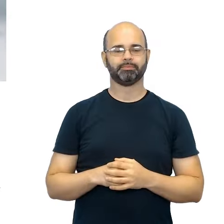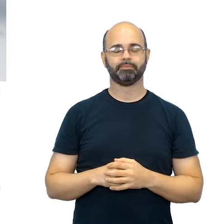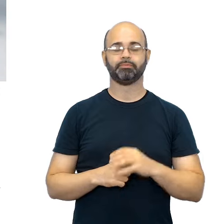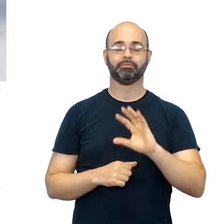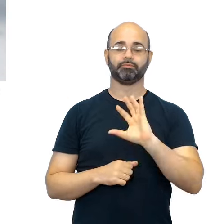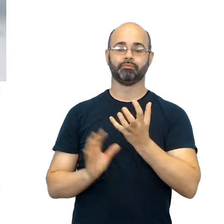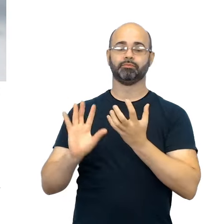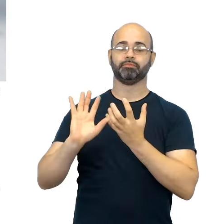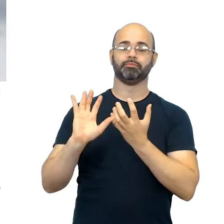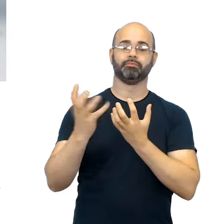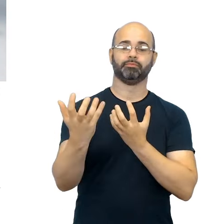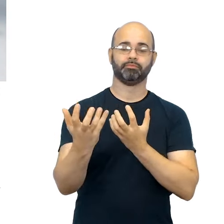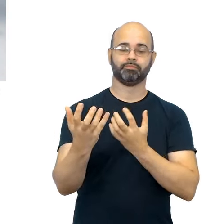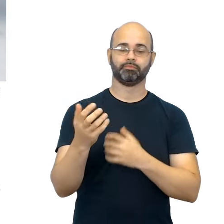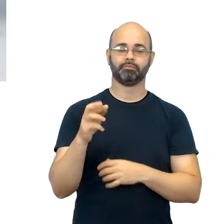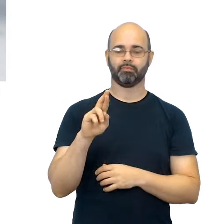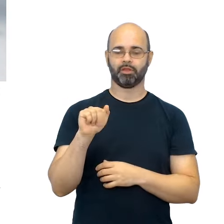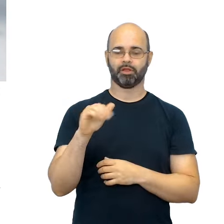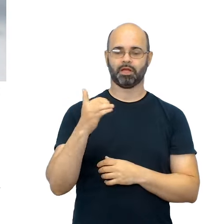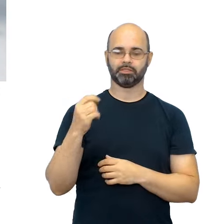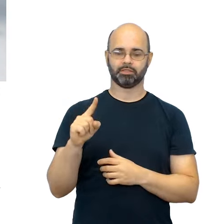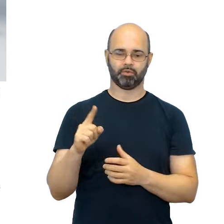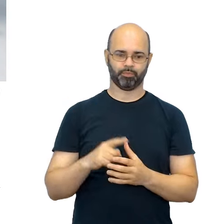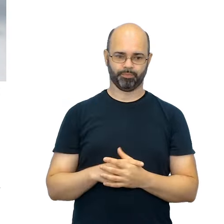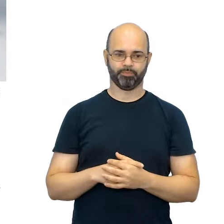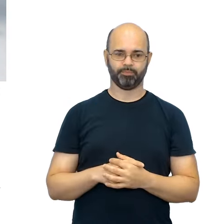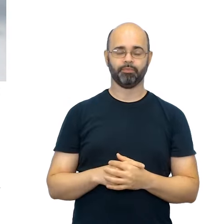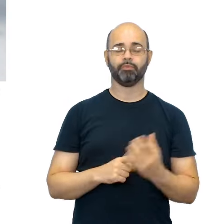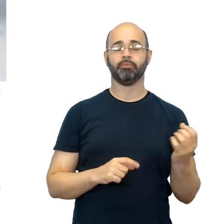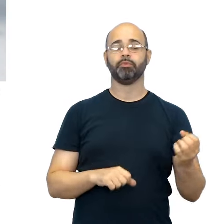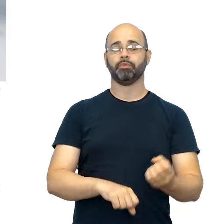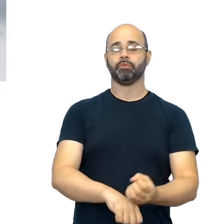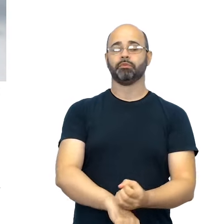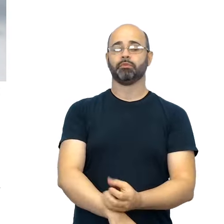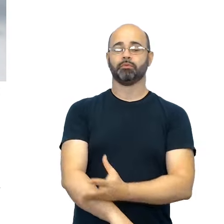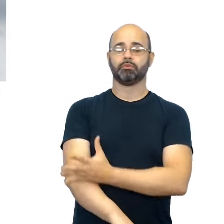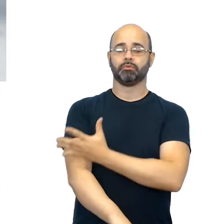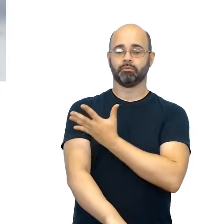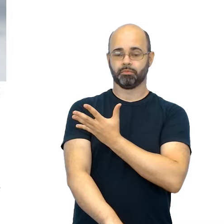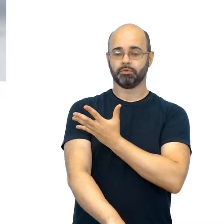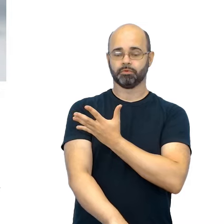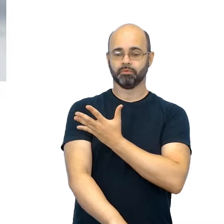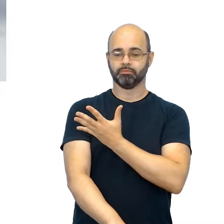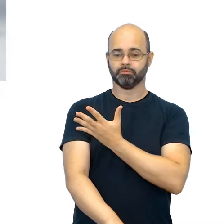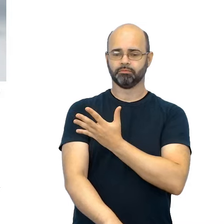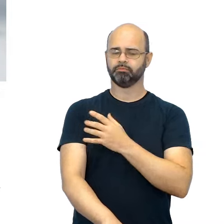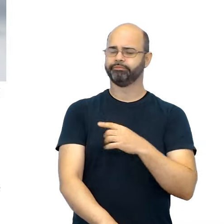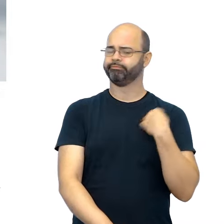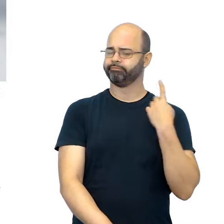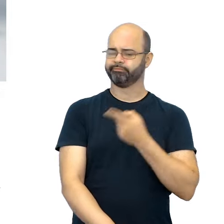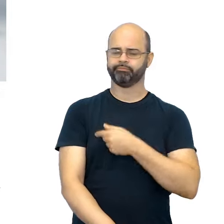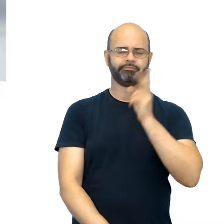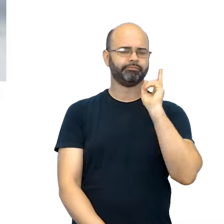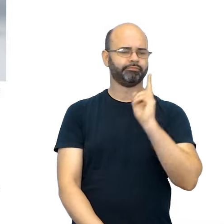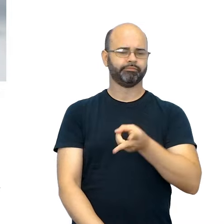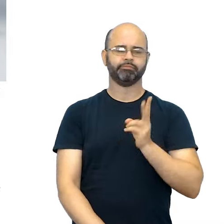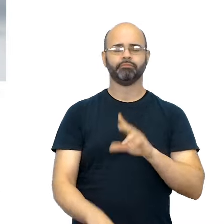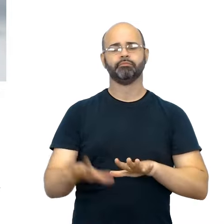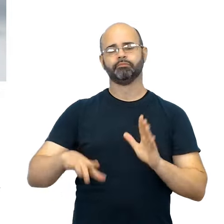como eu disse anteriormente, né, emoção, processo emocional, nós temos a todo momento. Pode ser